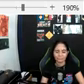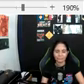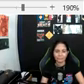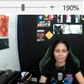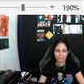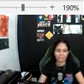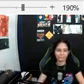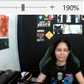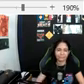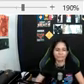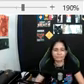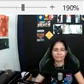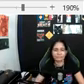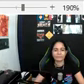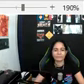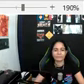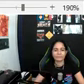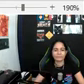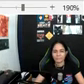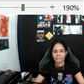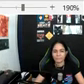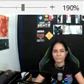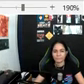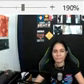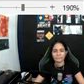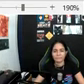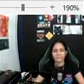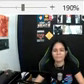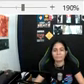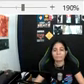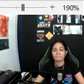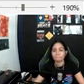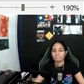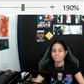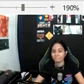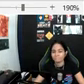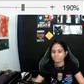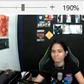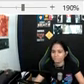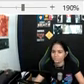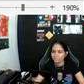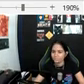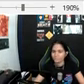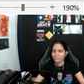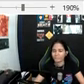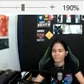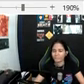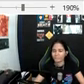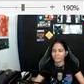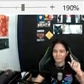o almoço não deveria ser a refeição completa, café, lanche, almoço?